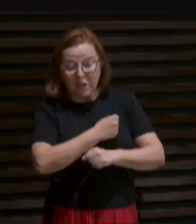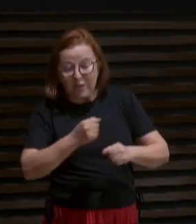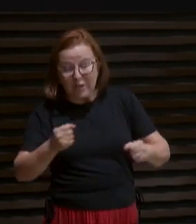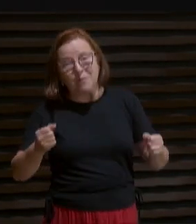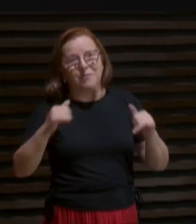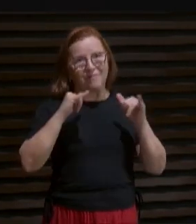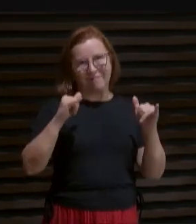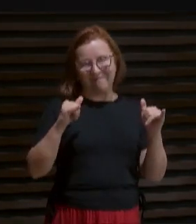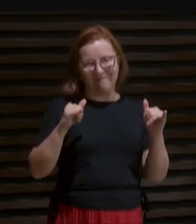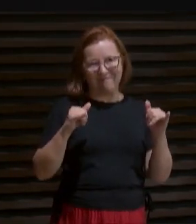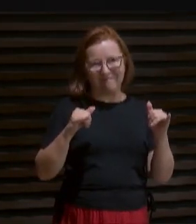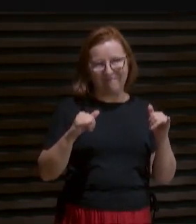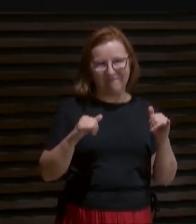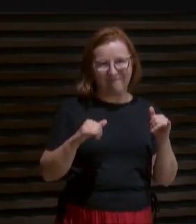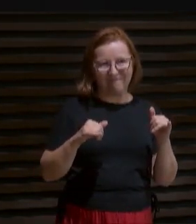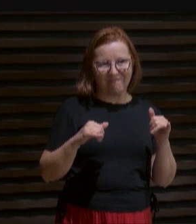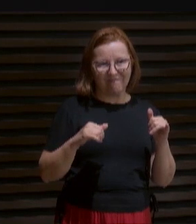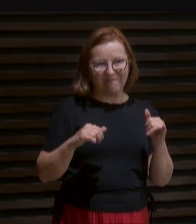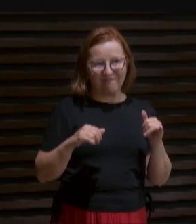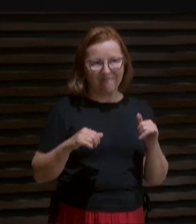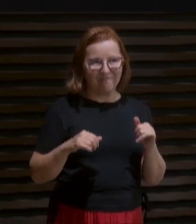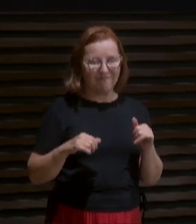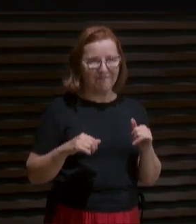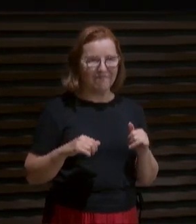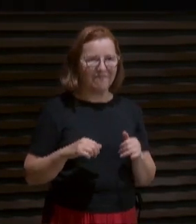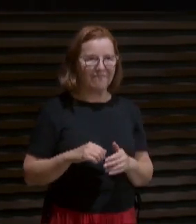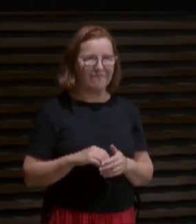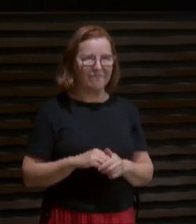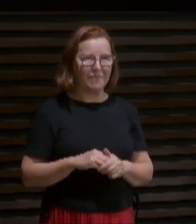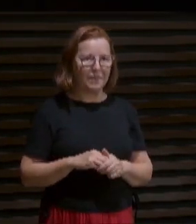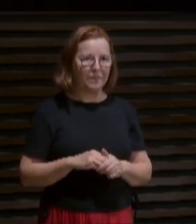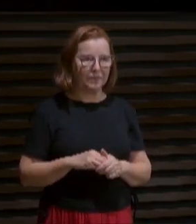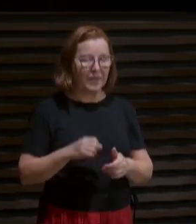é lícito ao homem referir-se.